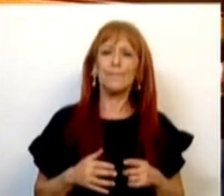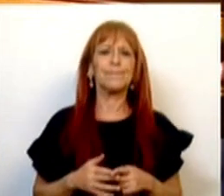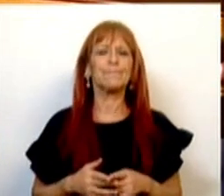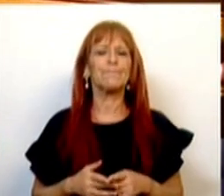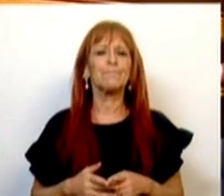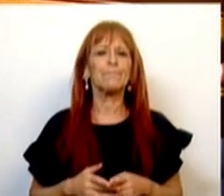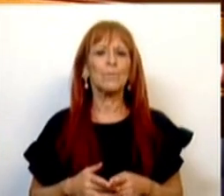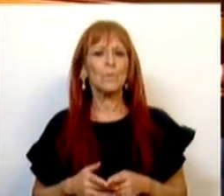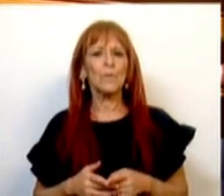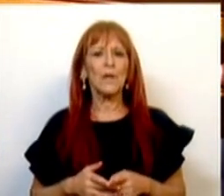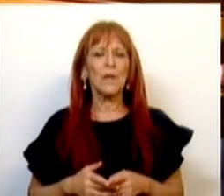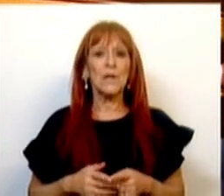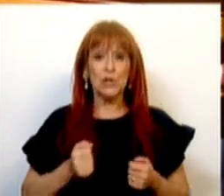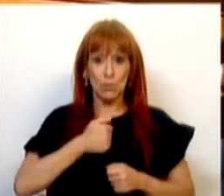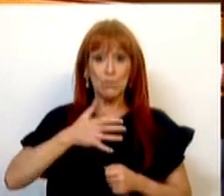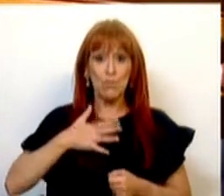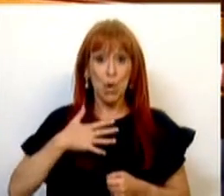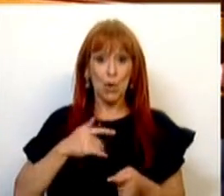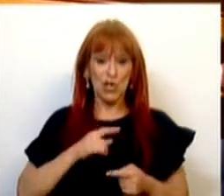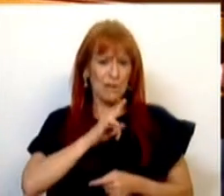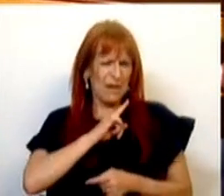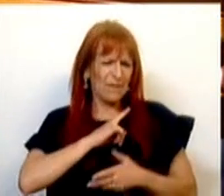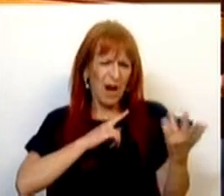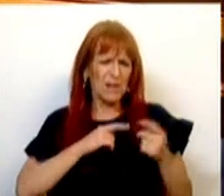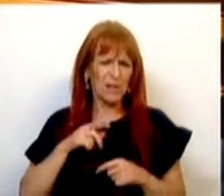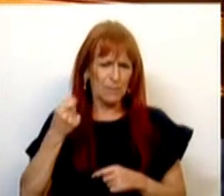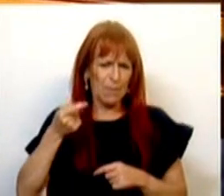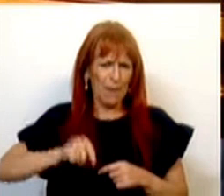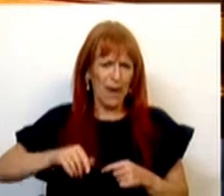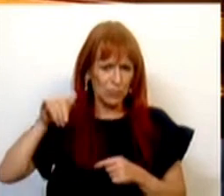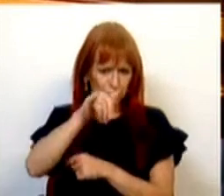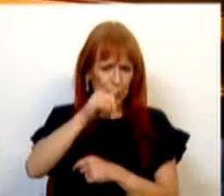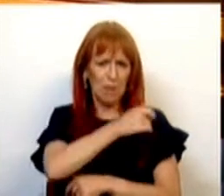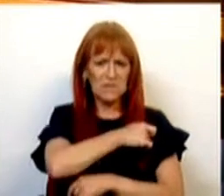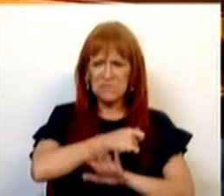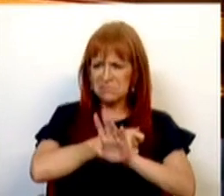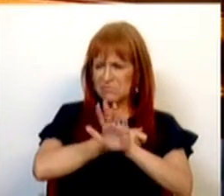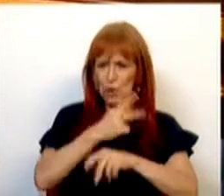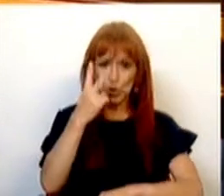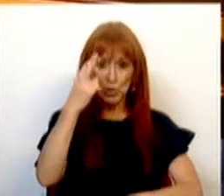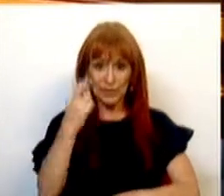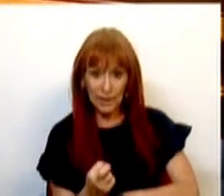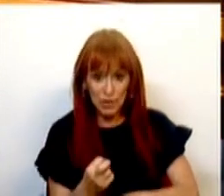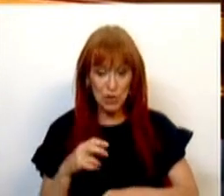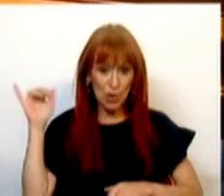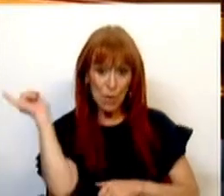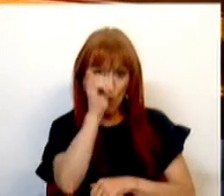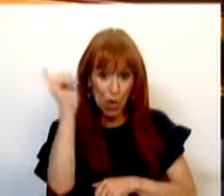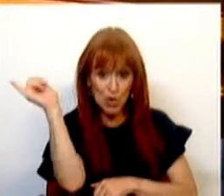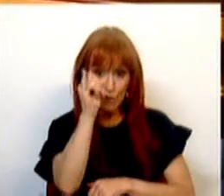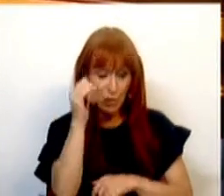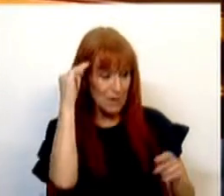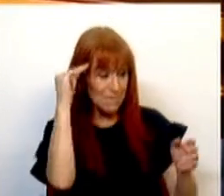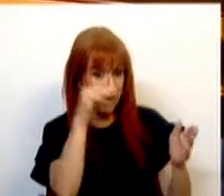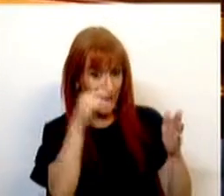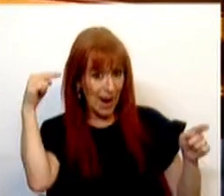neste momento, as companhias privadas de low cost já representam cerca de 2/3 dos voos efetuados para a